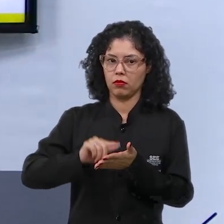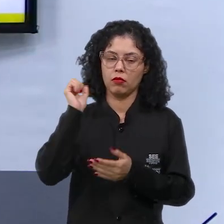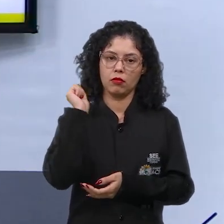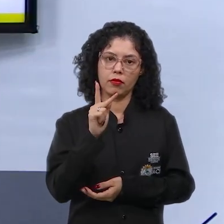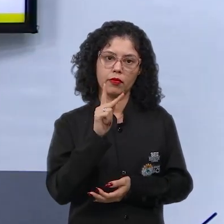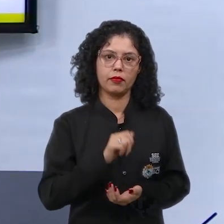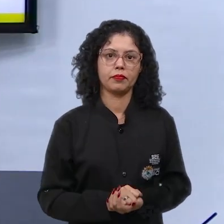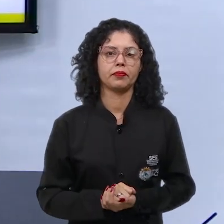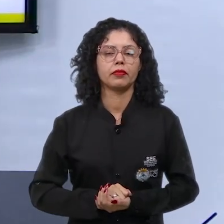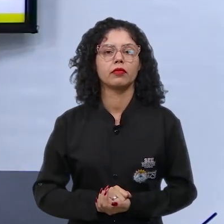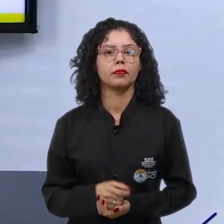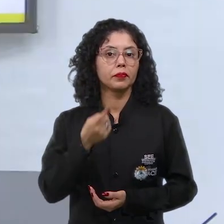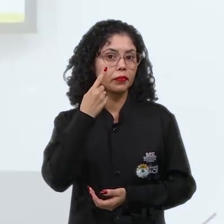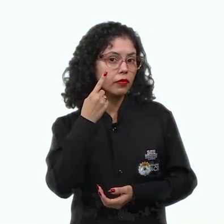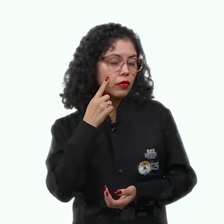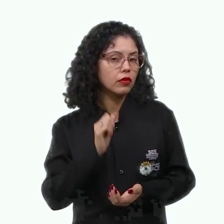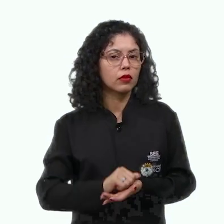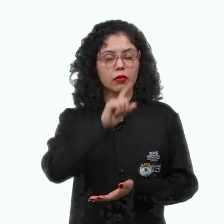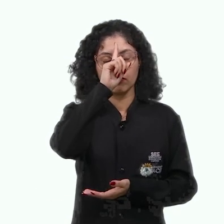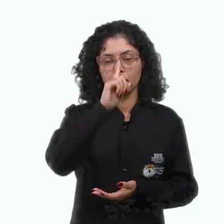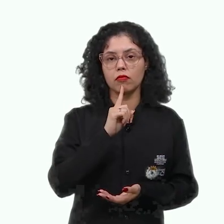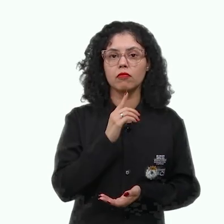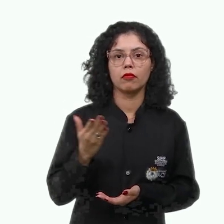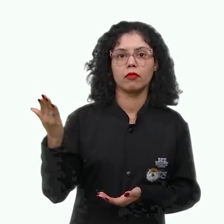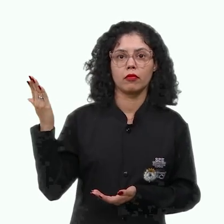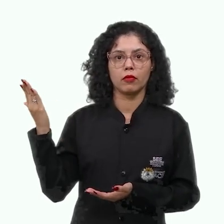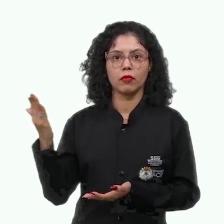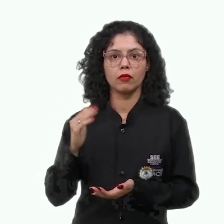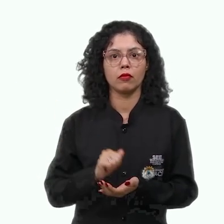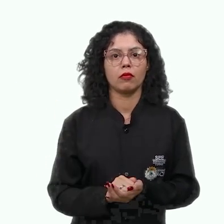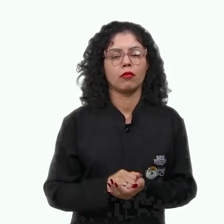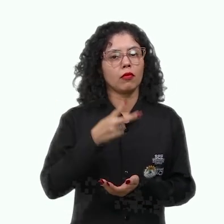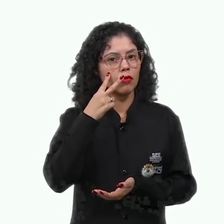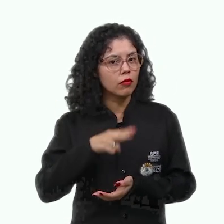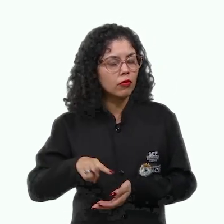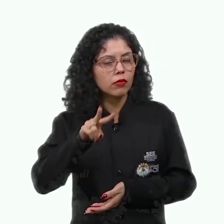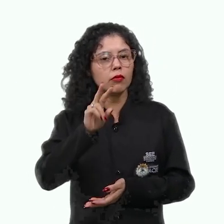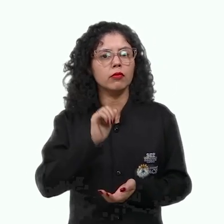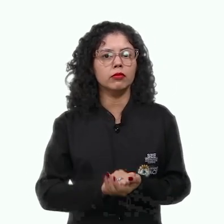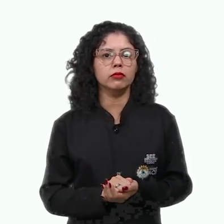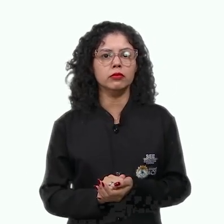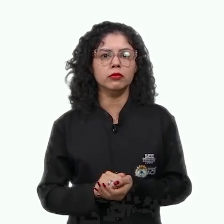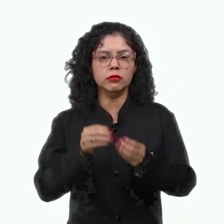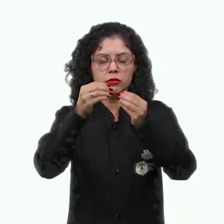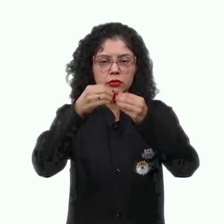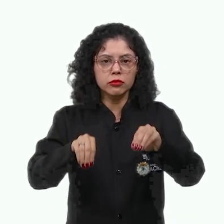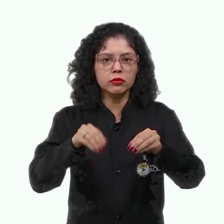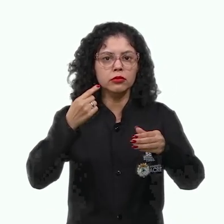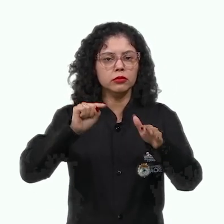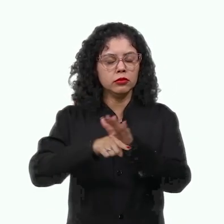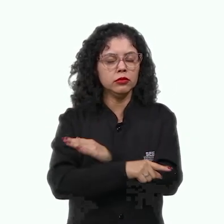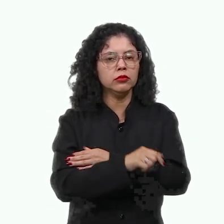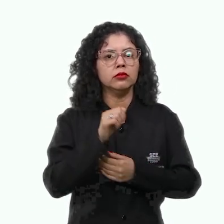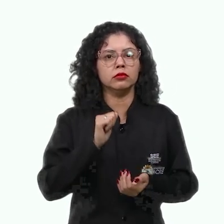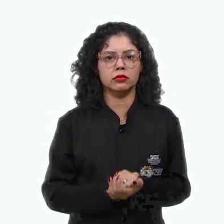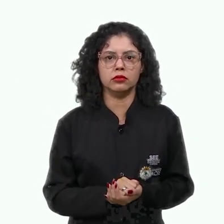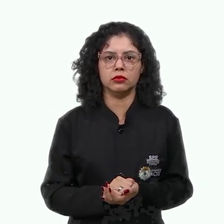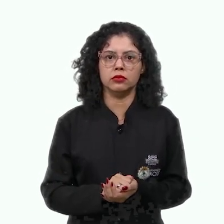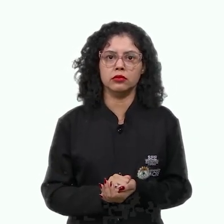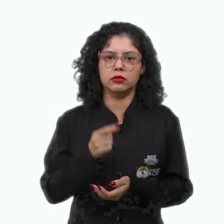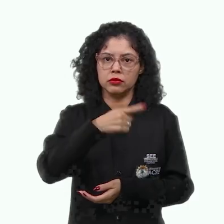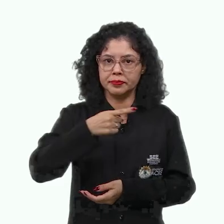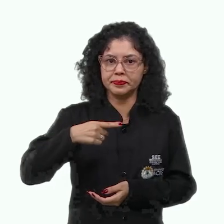ok? Olha só, aqui está a imagem, tá? Onde a microvespa, ela fica colocando seus ovos no interior dos ovos de